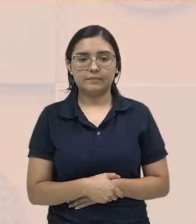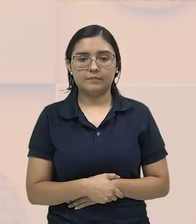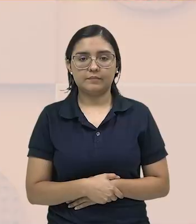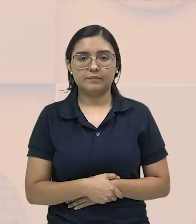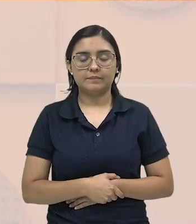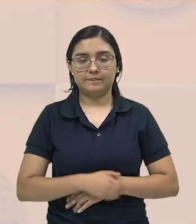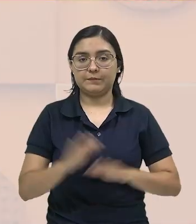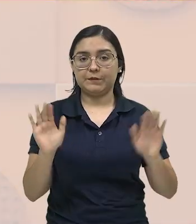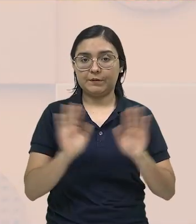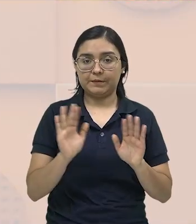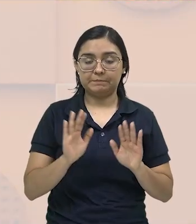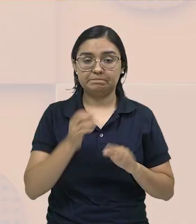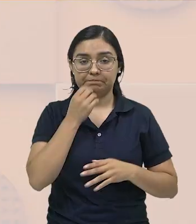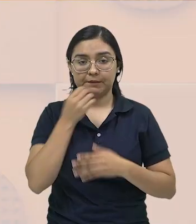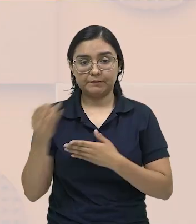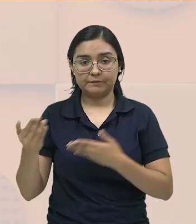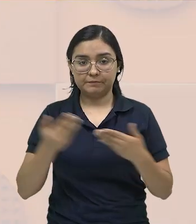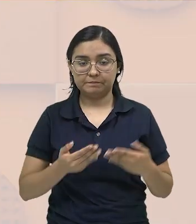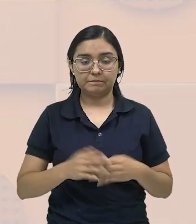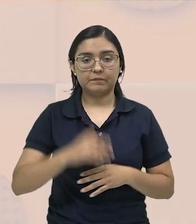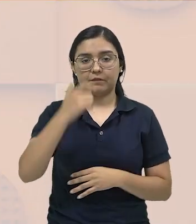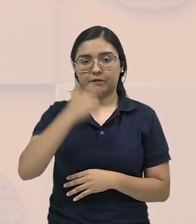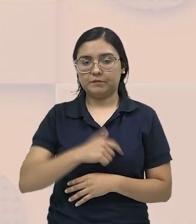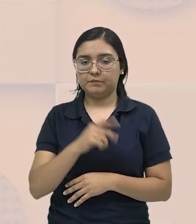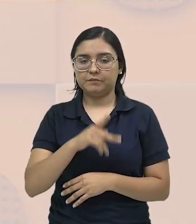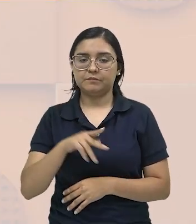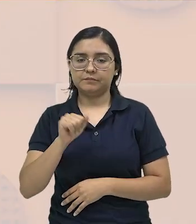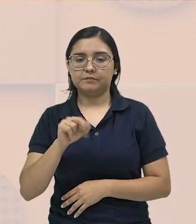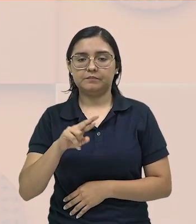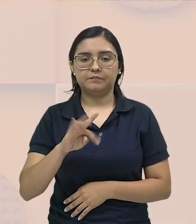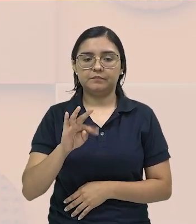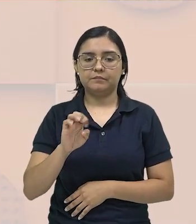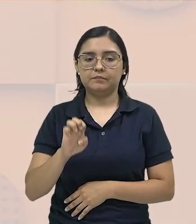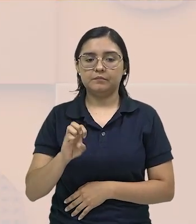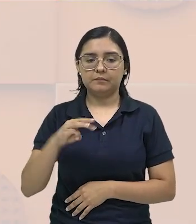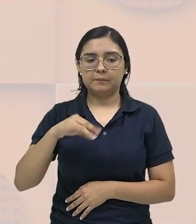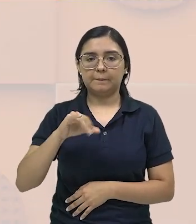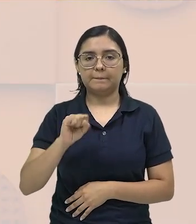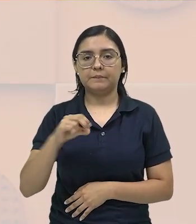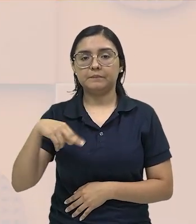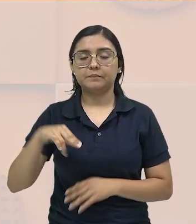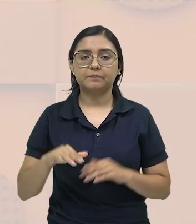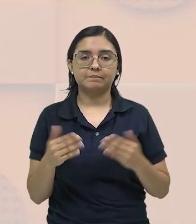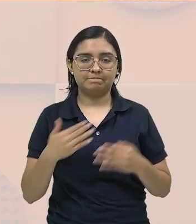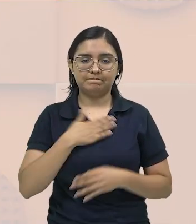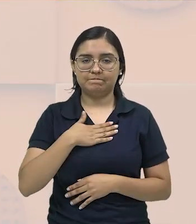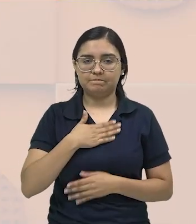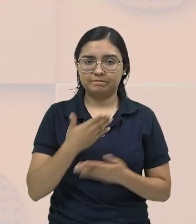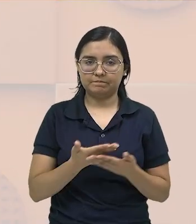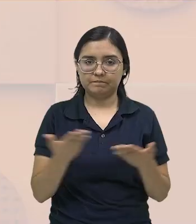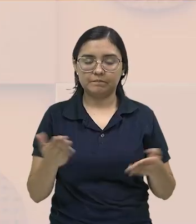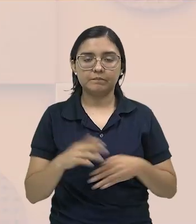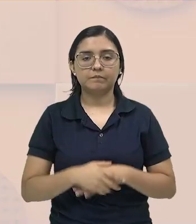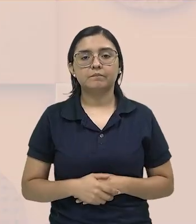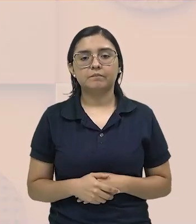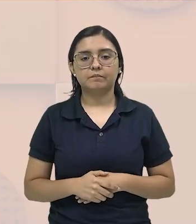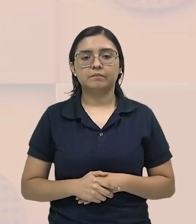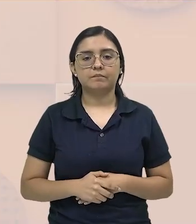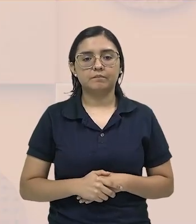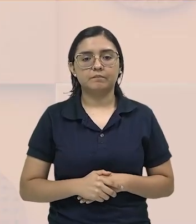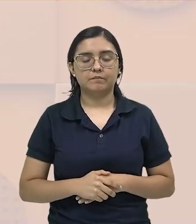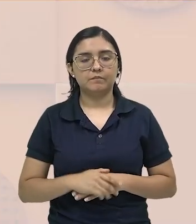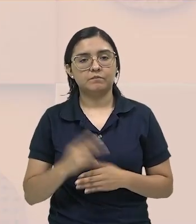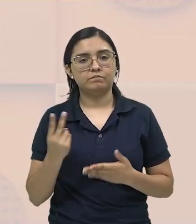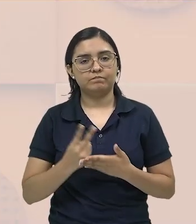Olá, sejam todos muito bem-vindos. Eu sou o professor Artemison Montanho, do Componente de História. É um prazer enorme ter vocês aqui para a gente continuar o